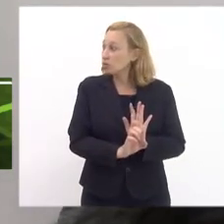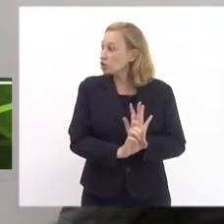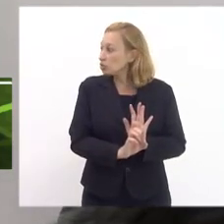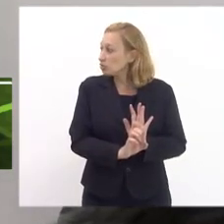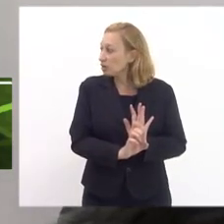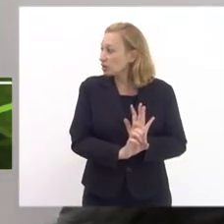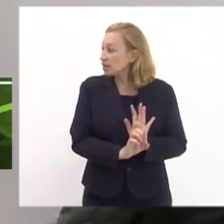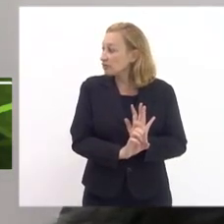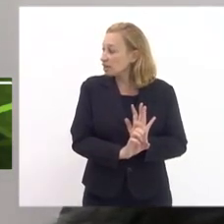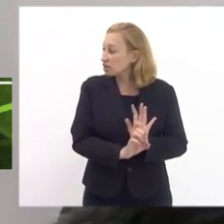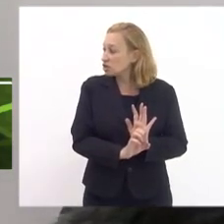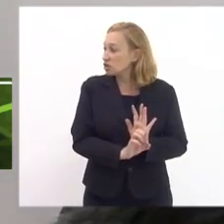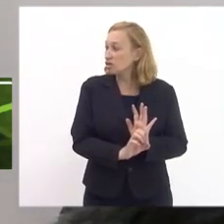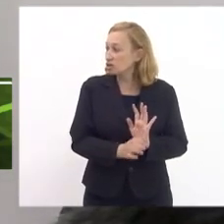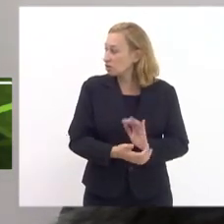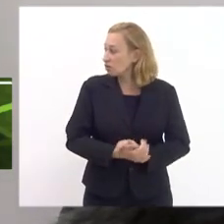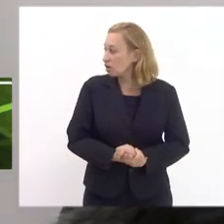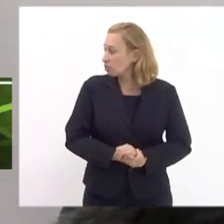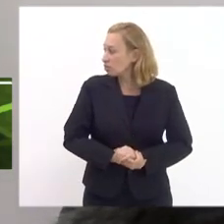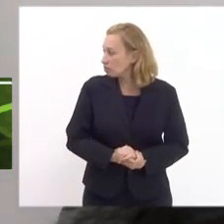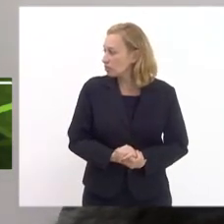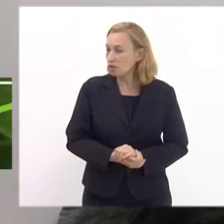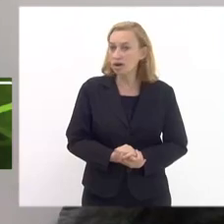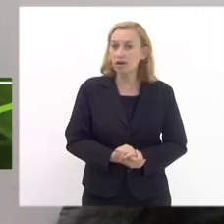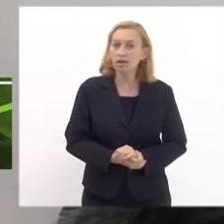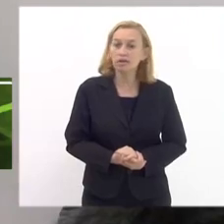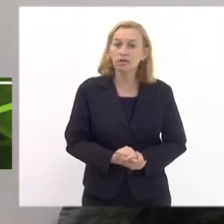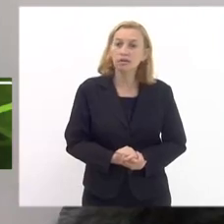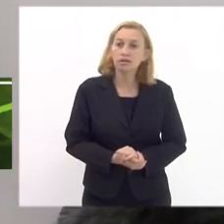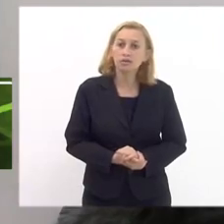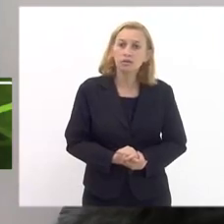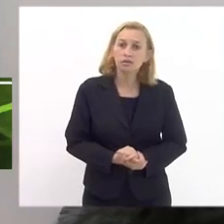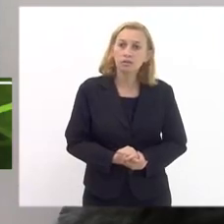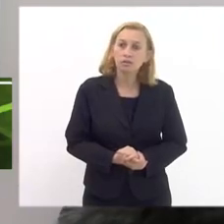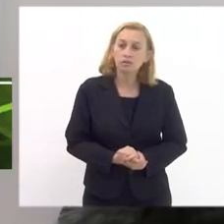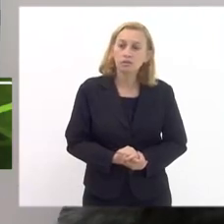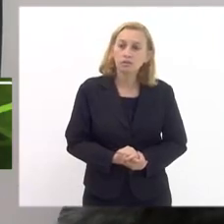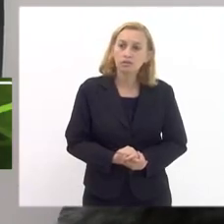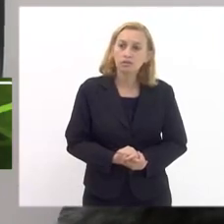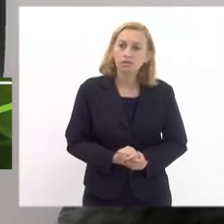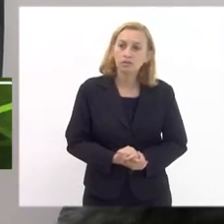Em discussão, em votação, aprovado. Eu sou relator do vencido. Com a